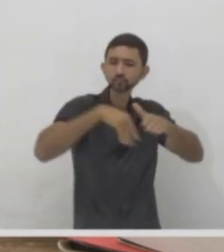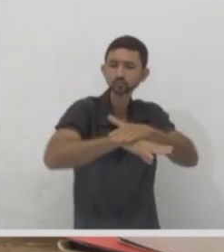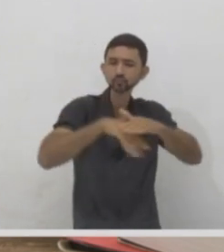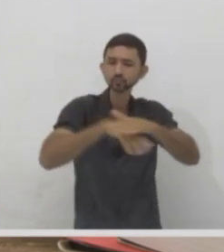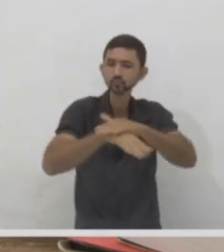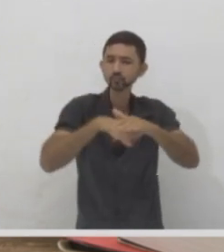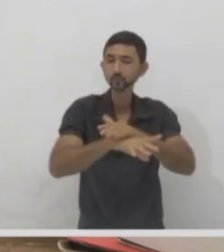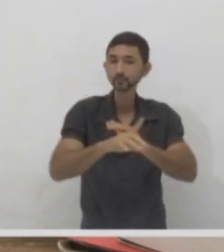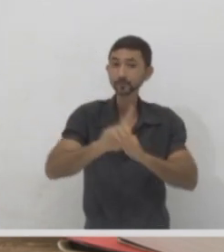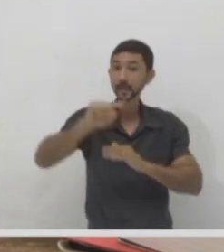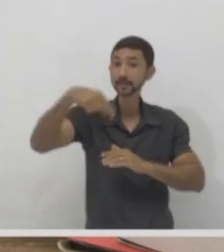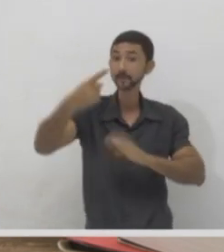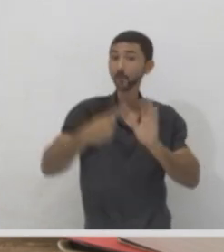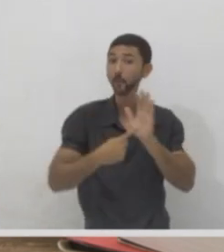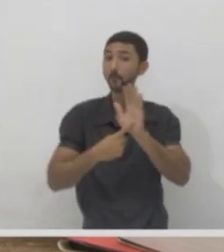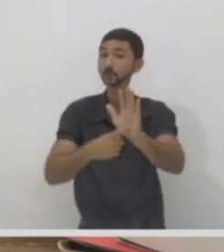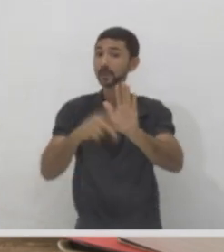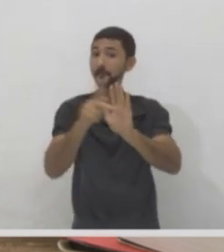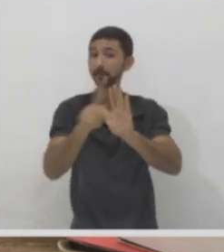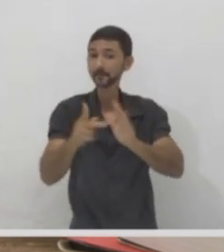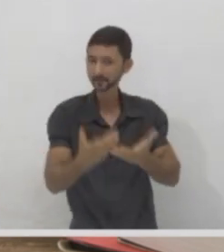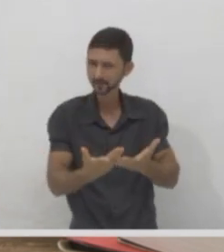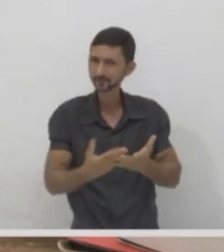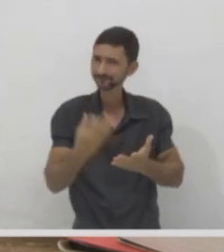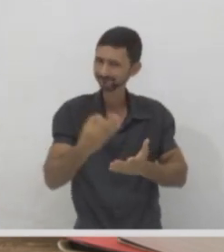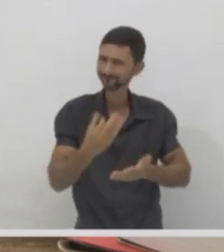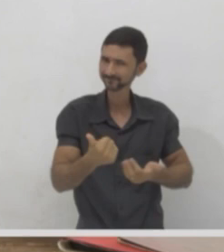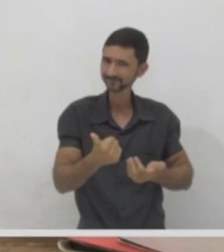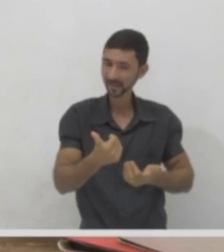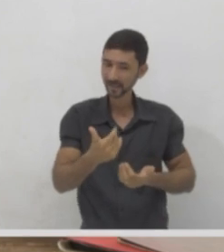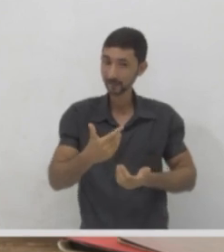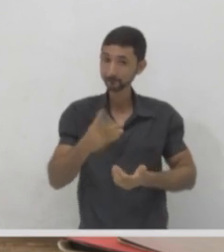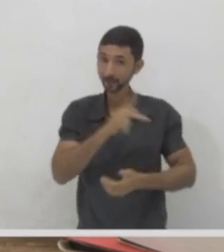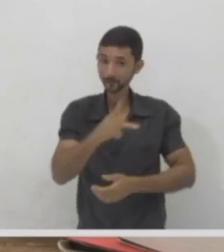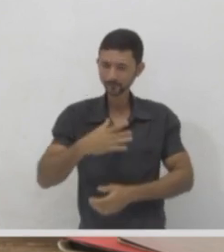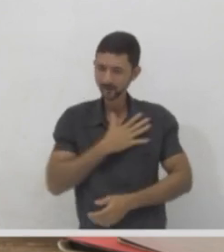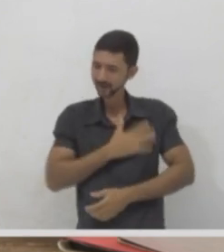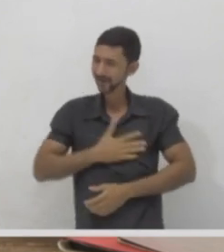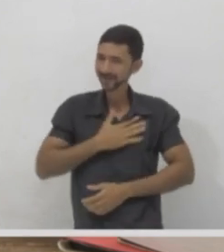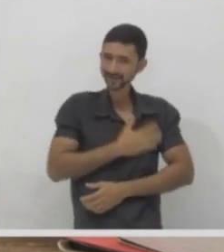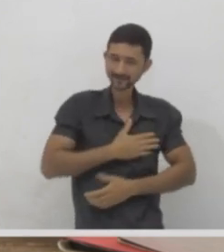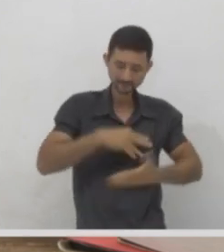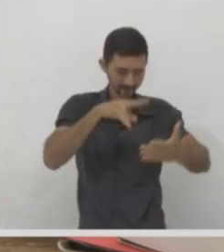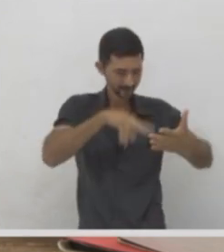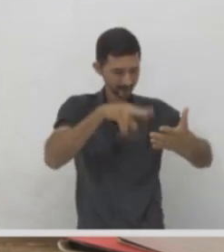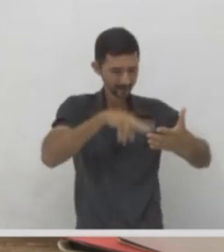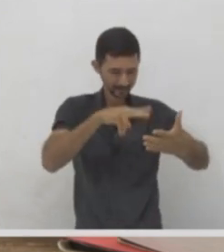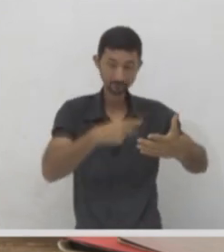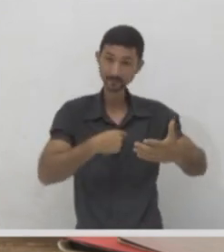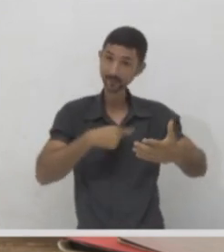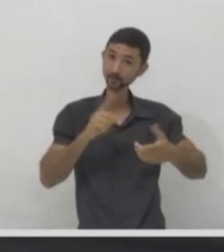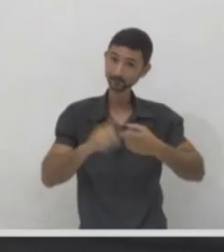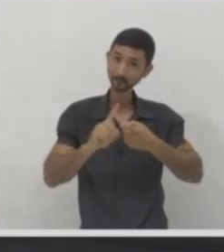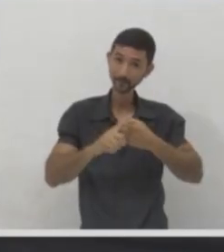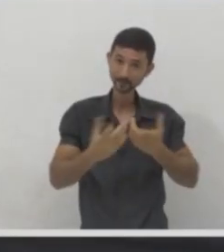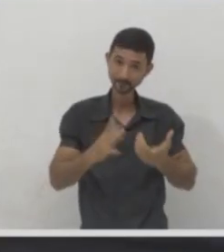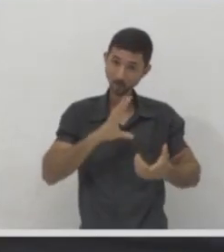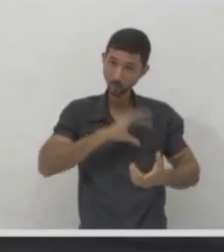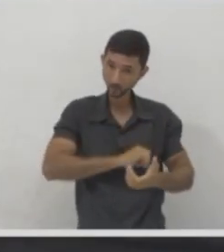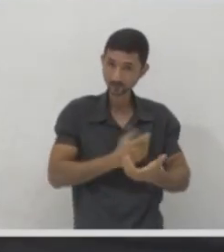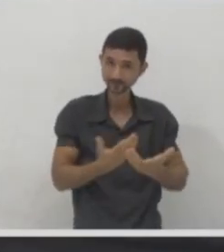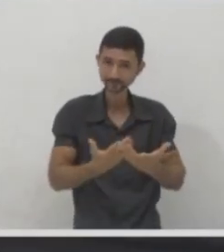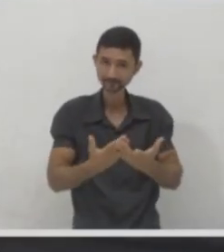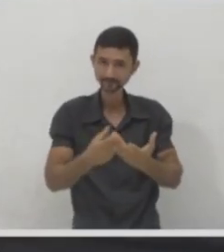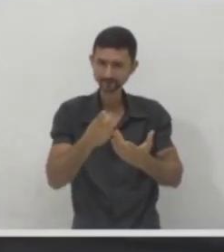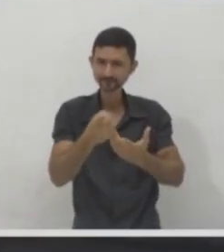sua professora? Tenho certeza que ela vai amar ler seus textos, porque eu vou. O que